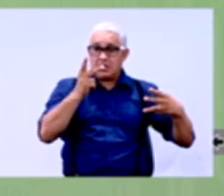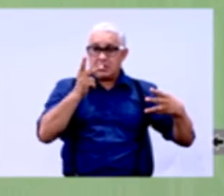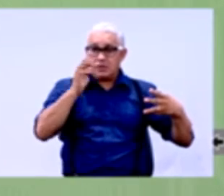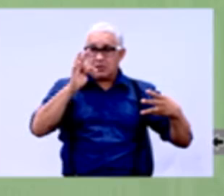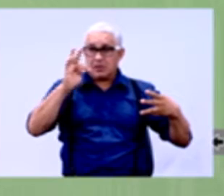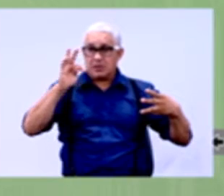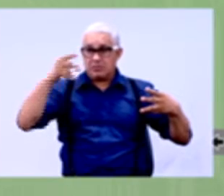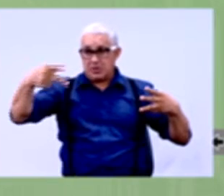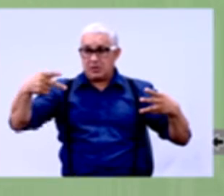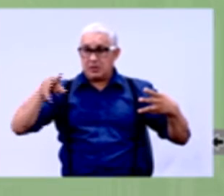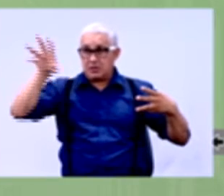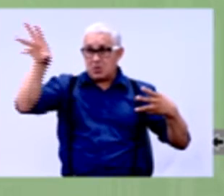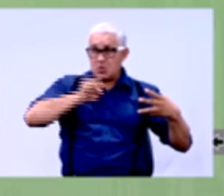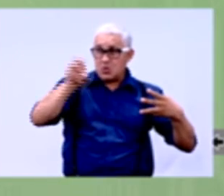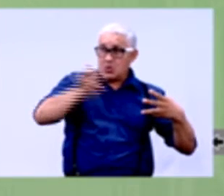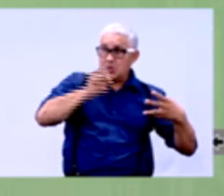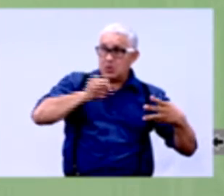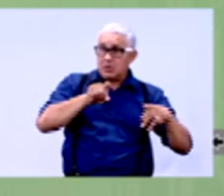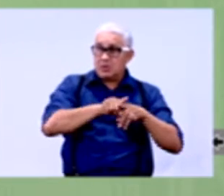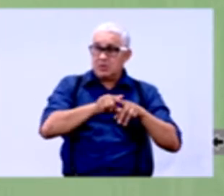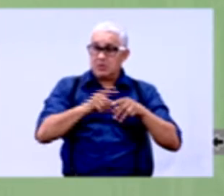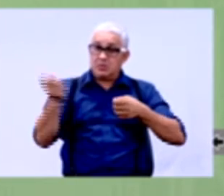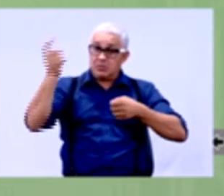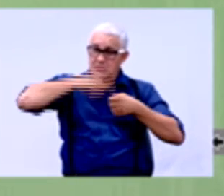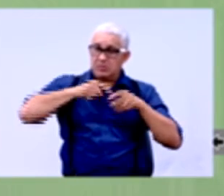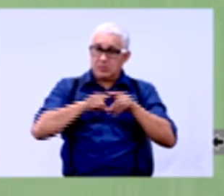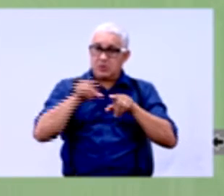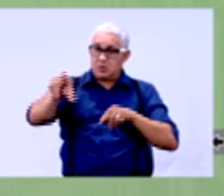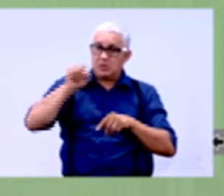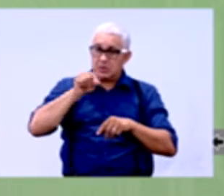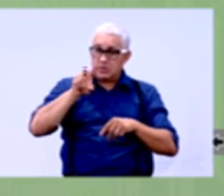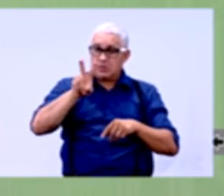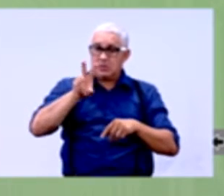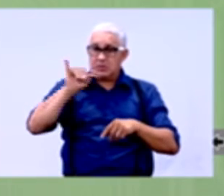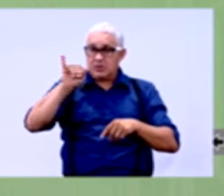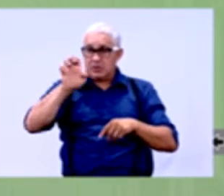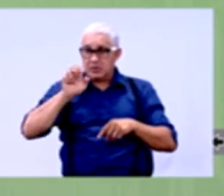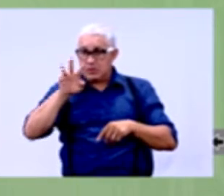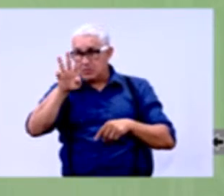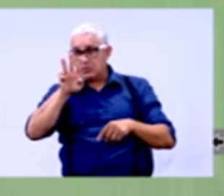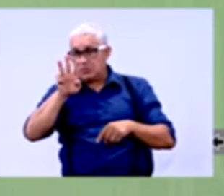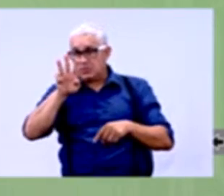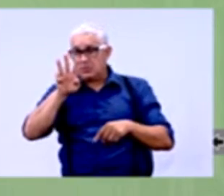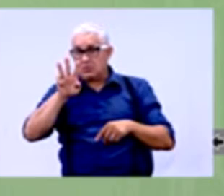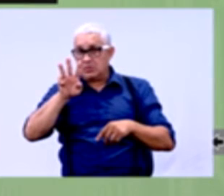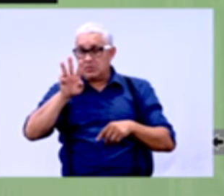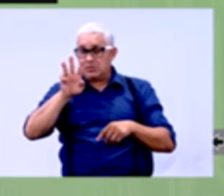negócio. E dependendo do retorno, vai escolher uma view e redirecionar.